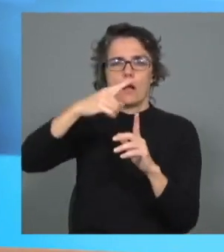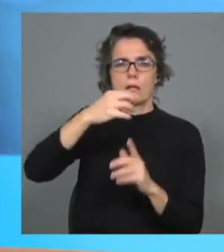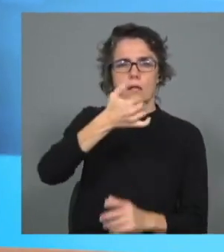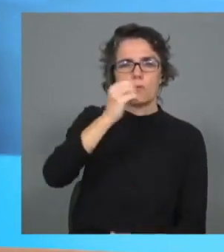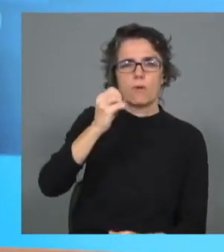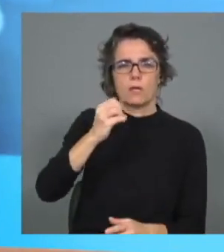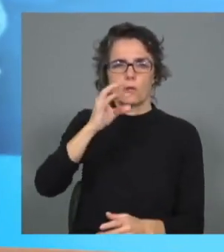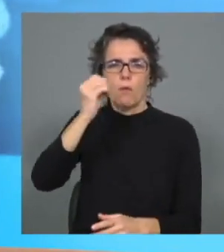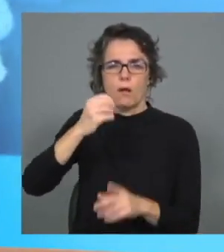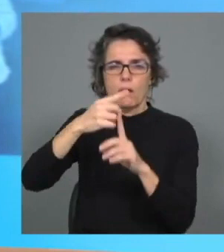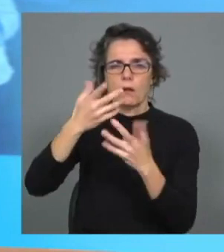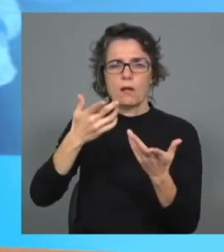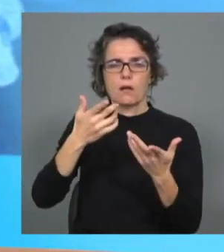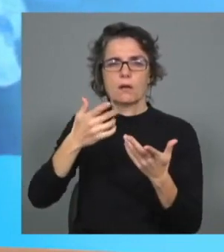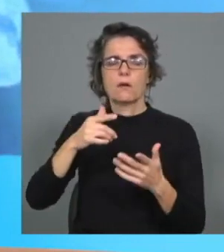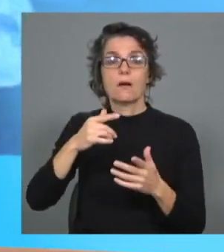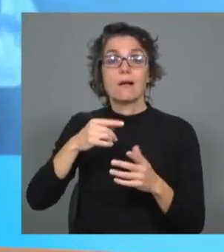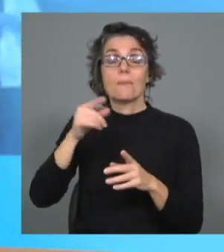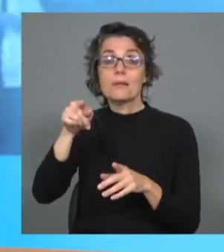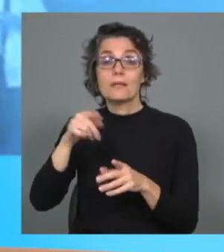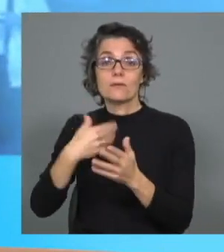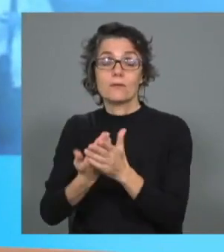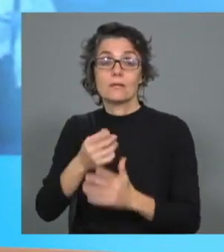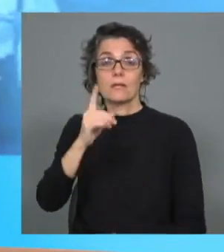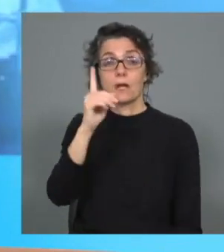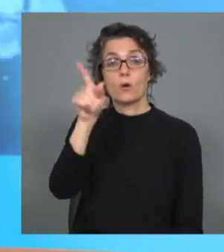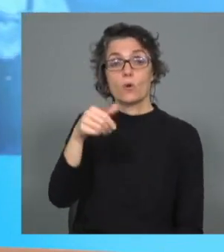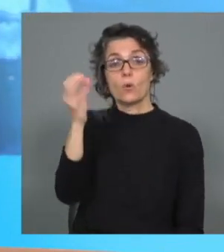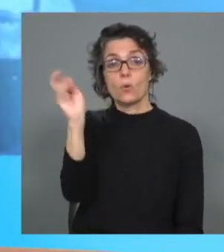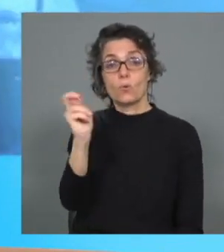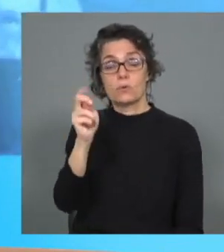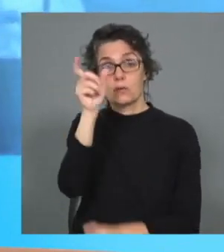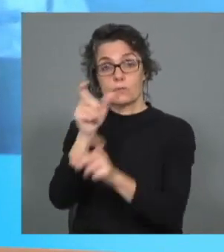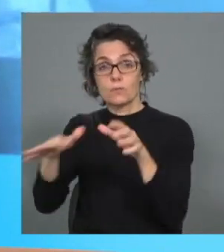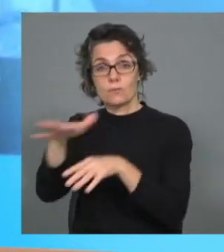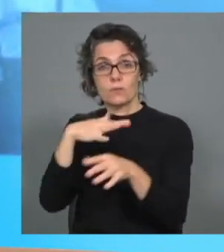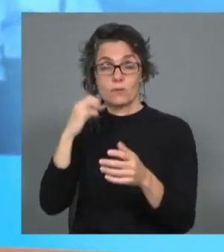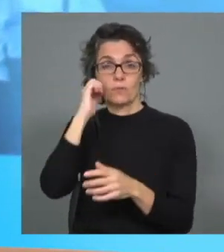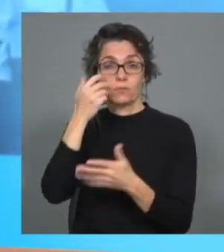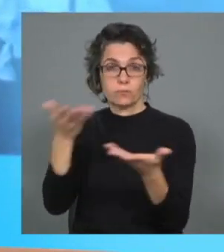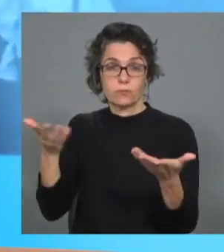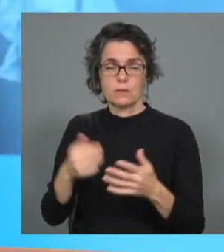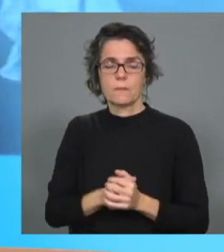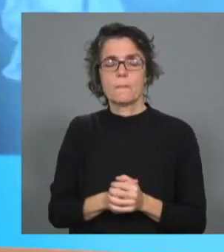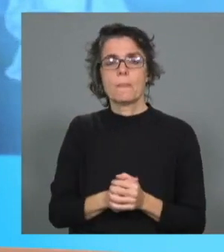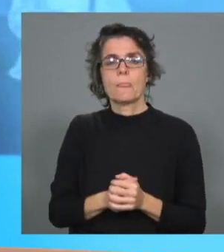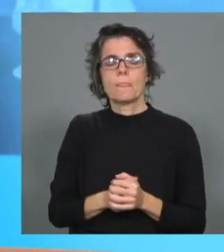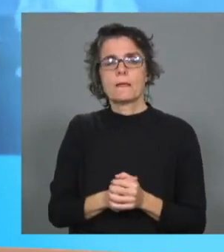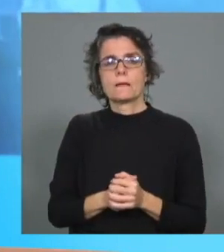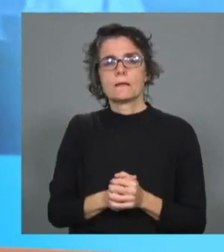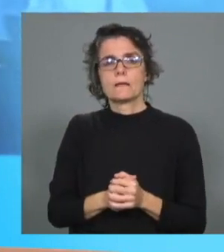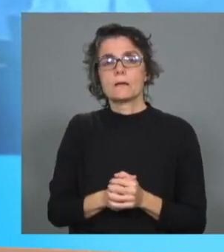menos uma vez em 5 anos, para termos 1/3 da população, um bocadinho mais de 1/3 da população humana a sofrer dessas vagas. E, portanto, é este tipo